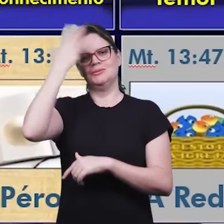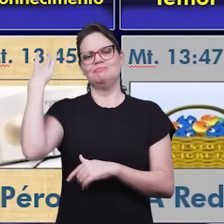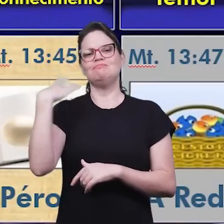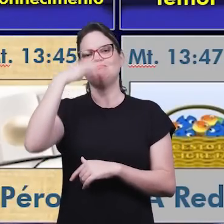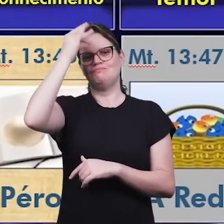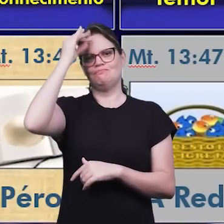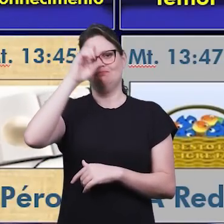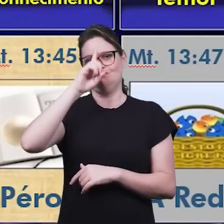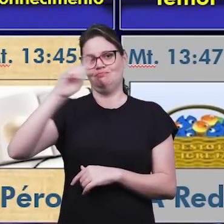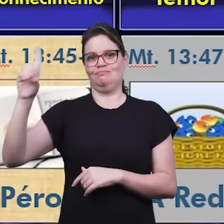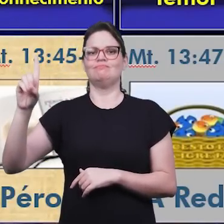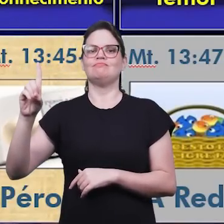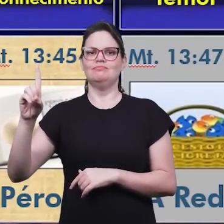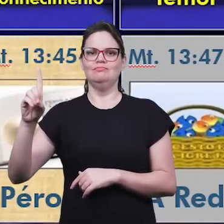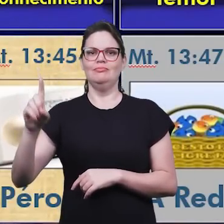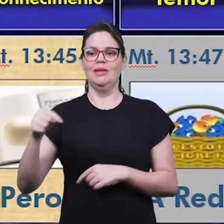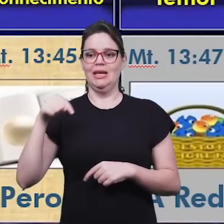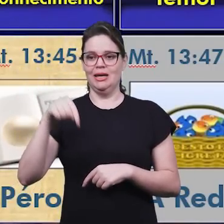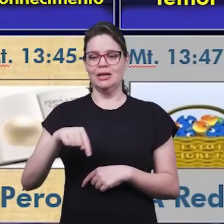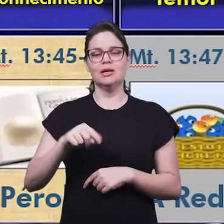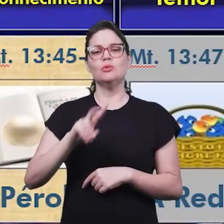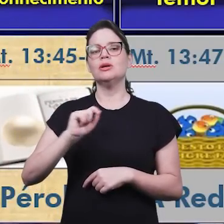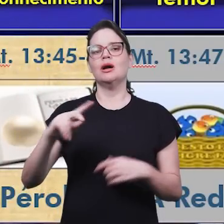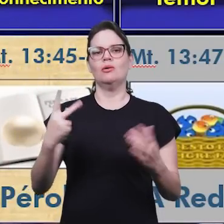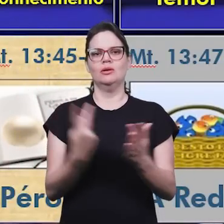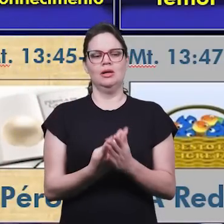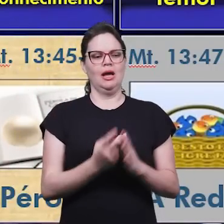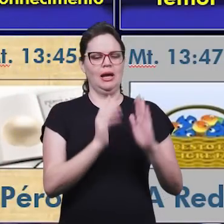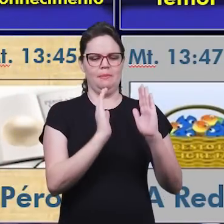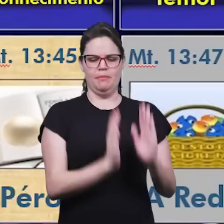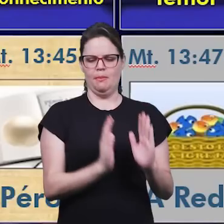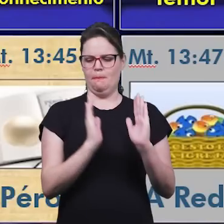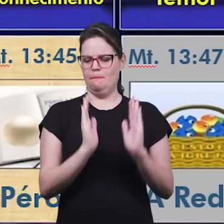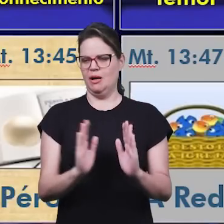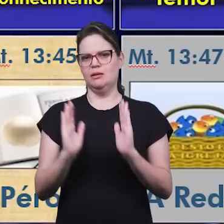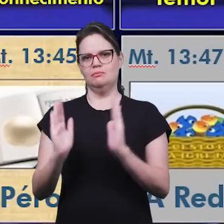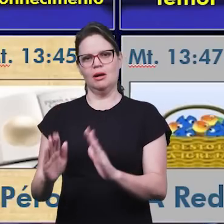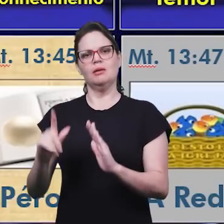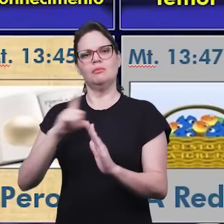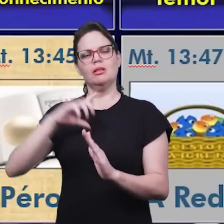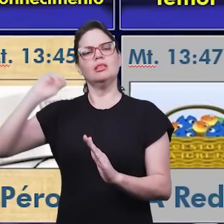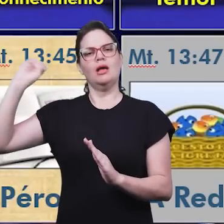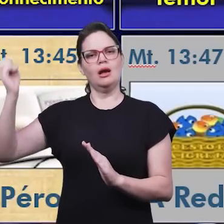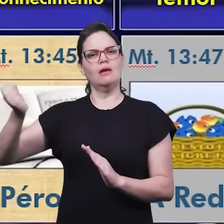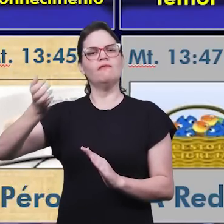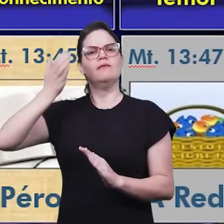que vai ter a revelação de volta, né, para sua última